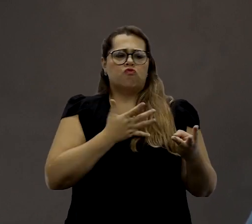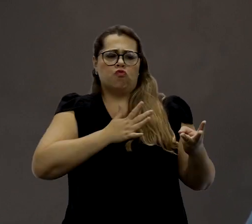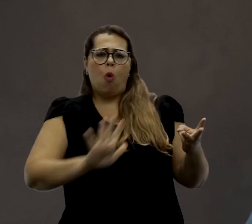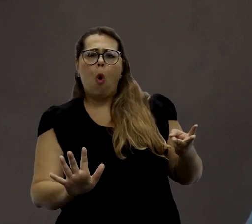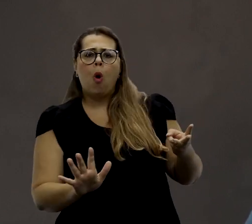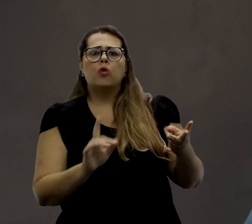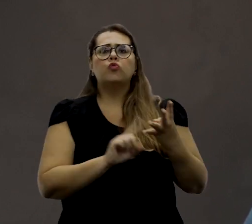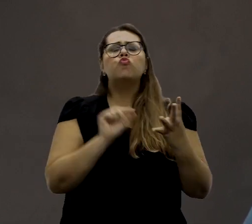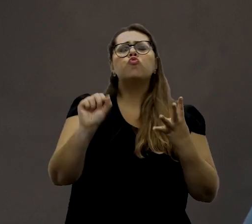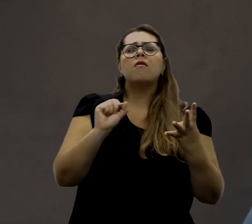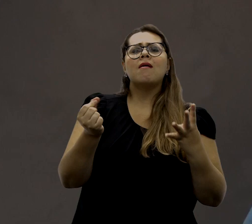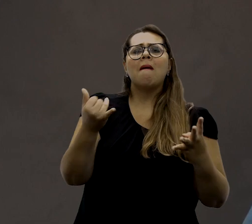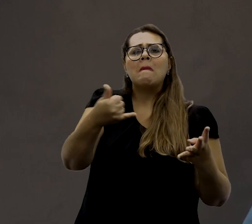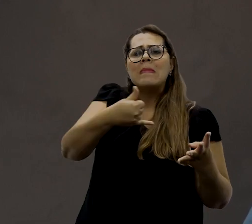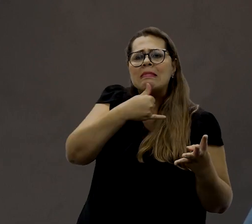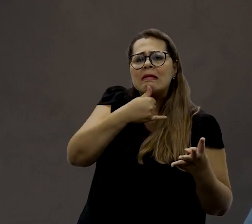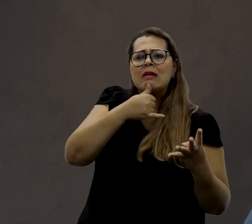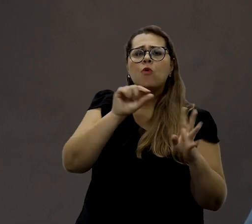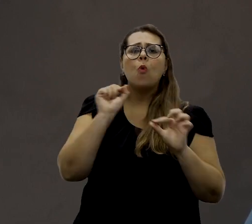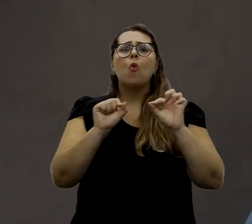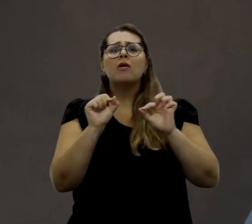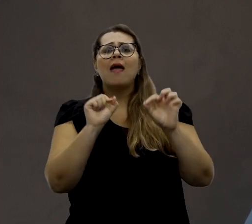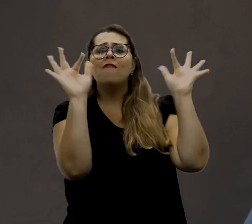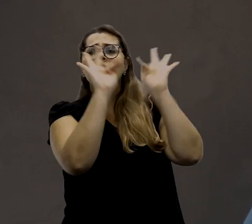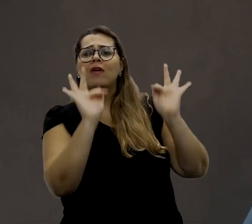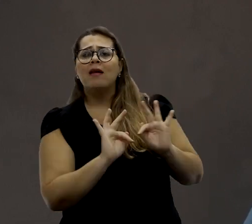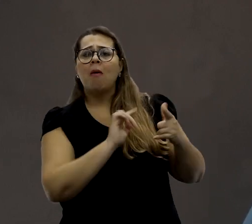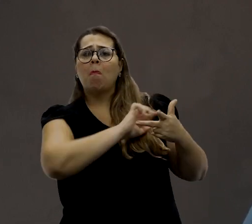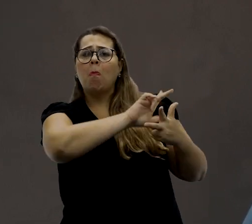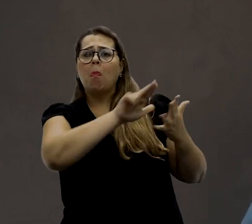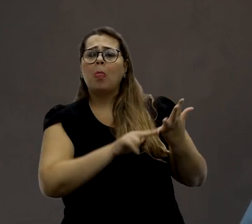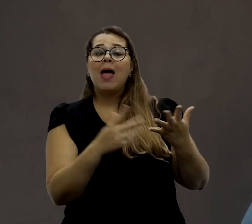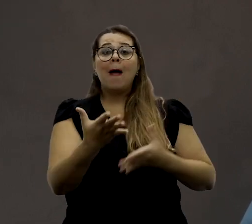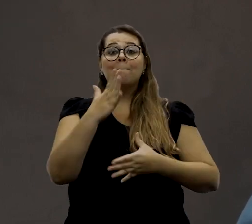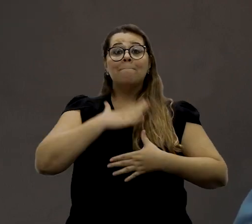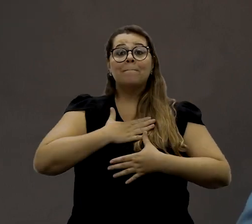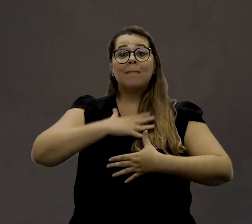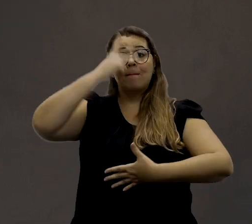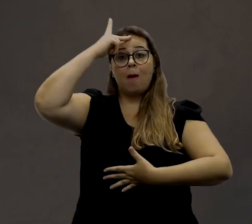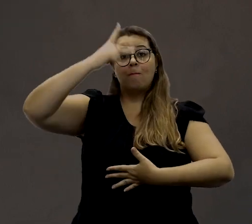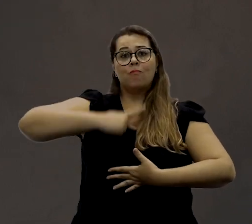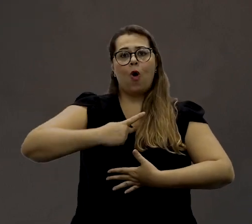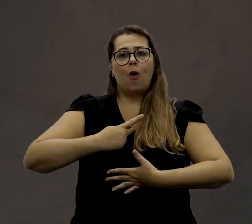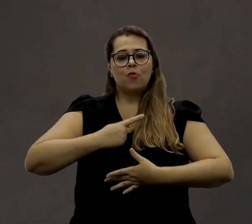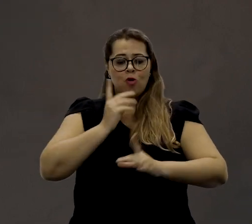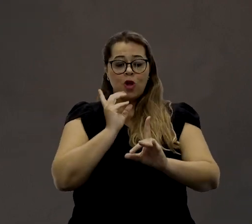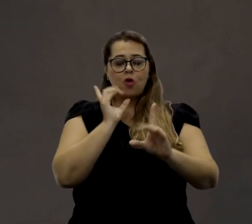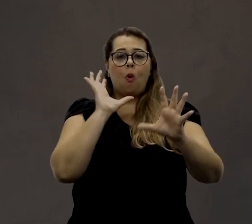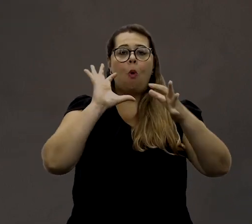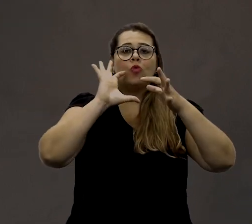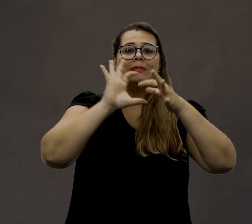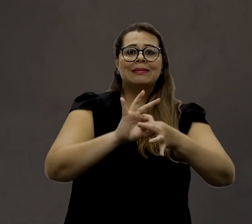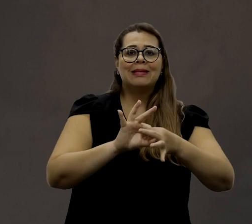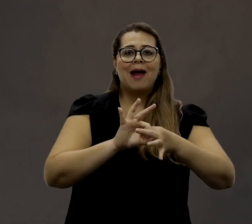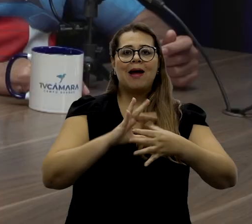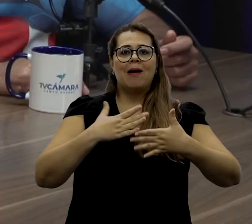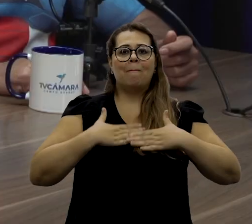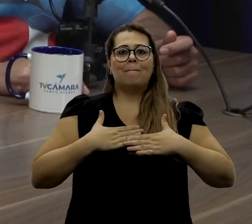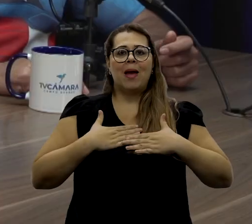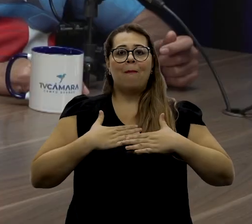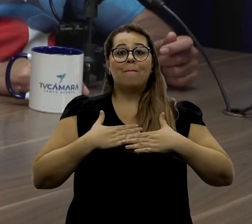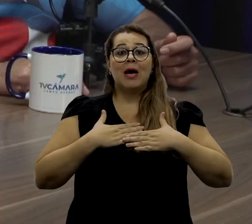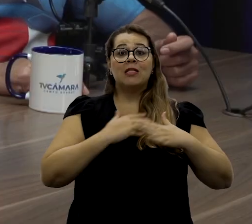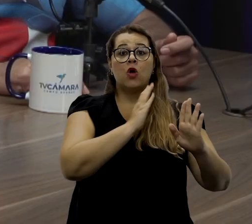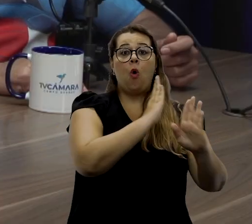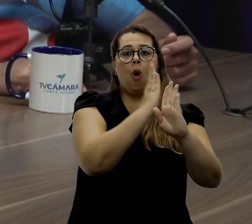que me aborrece, o que me deixa triste. Ela precisa entrar em contato com ela mesma, para realmente definir, né,